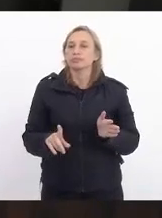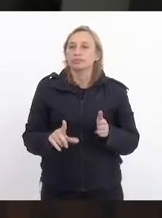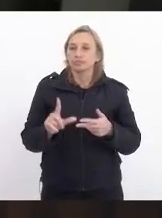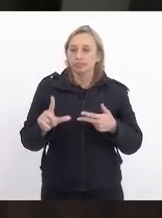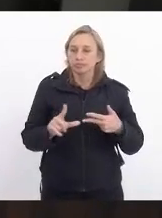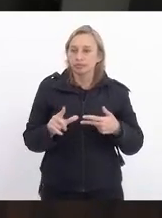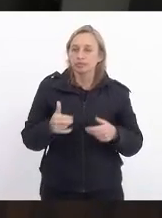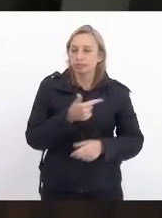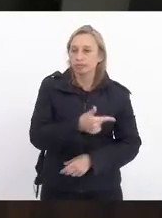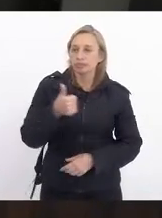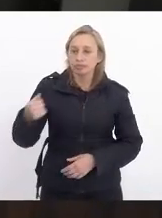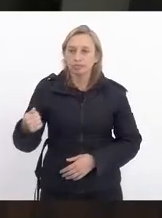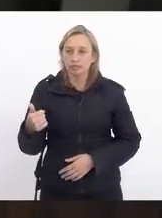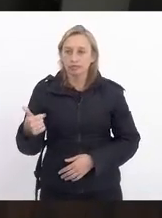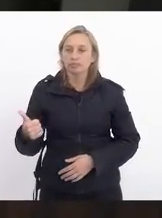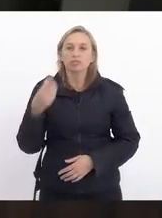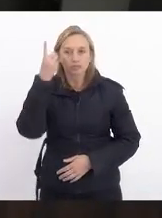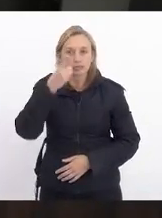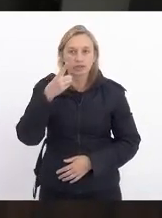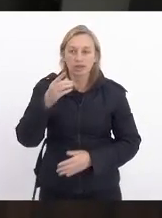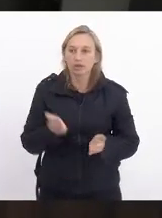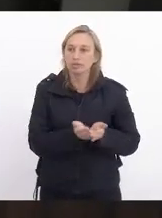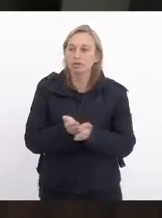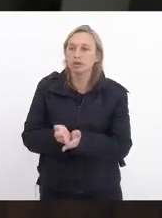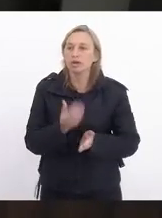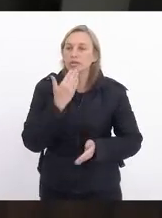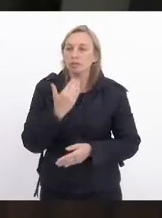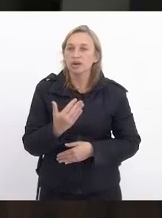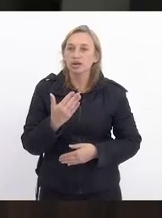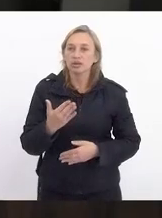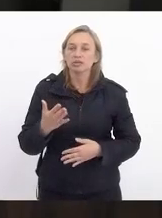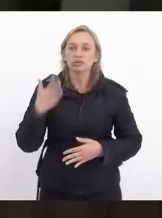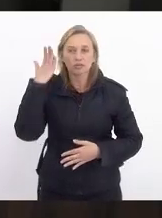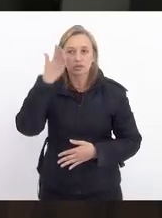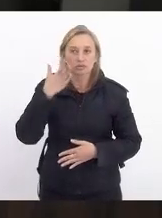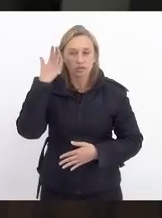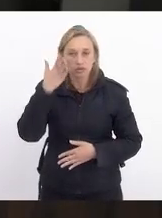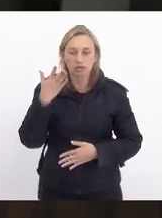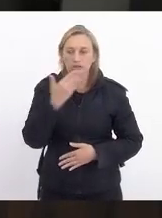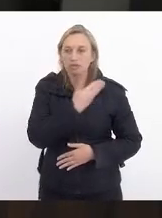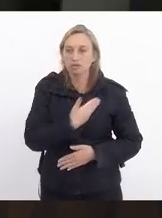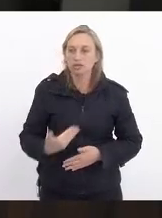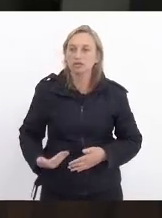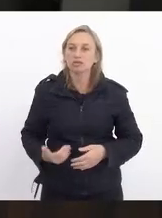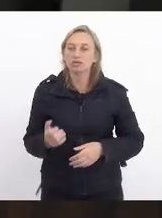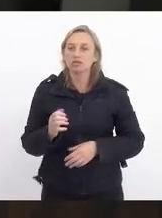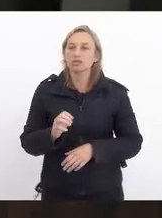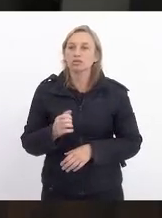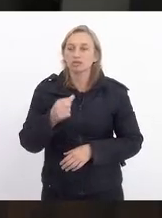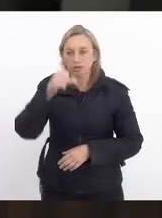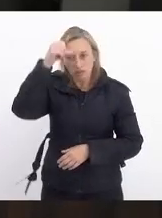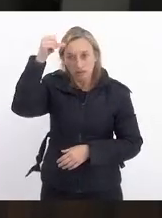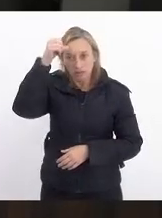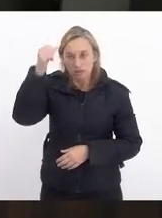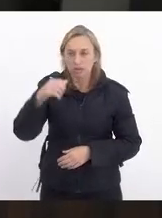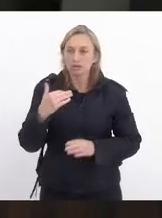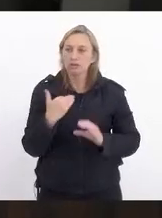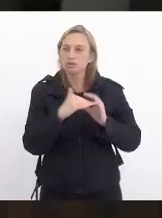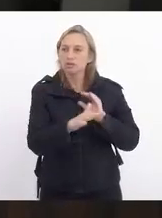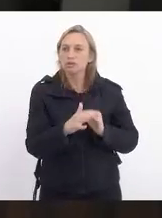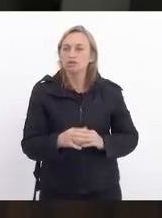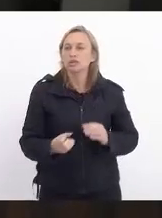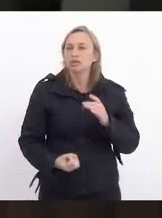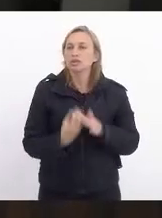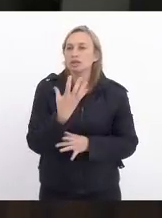2021 de autoria do deputado Beto solicita ao Excelentíssimo Senhor governador do Estado senhor Cláudio Castro envio de mensagem que